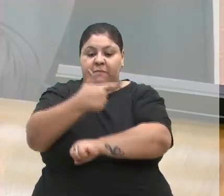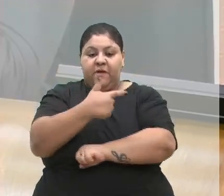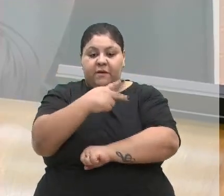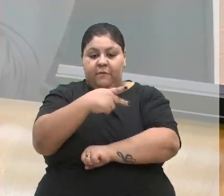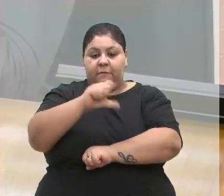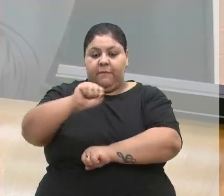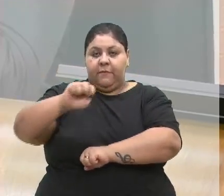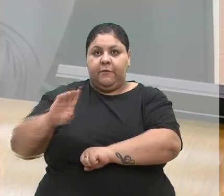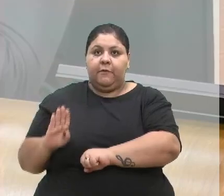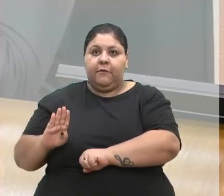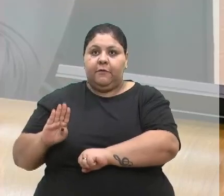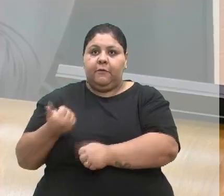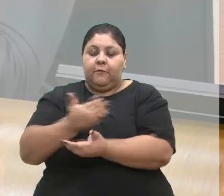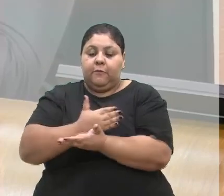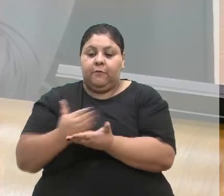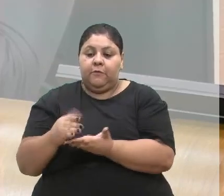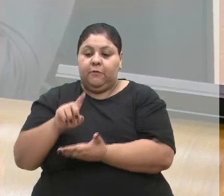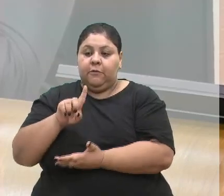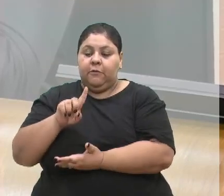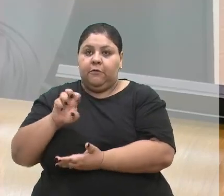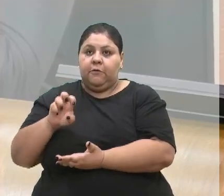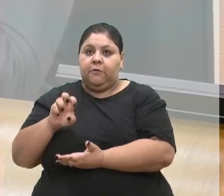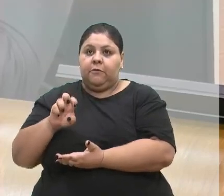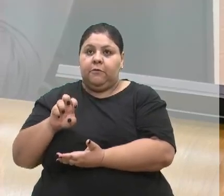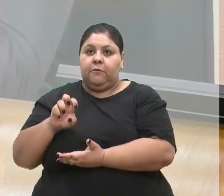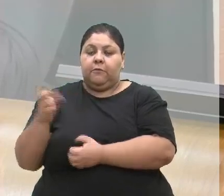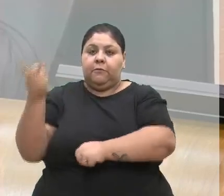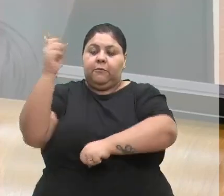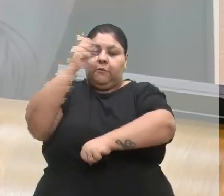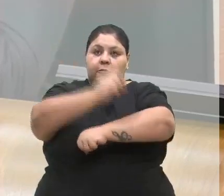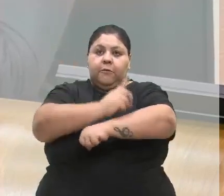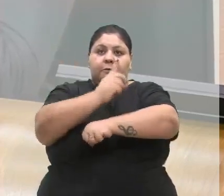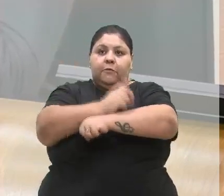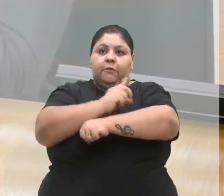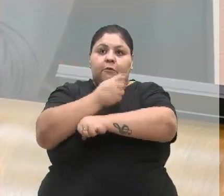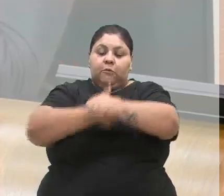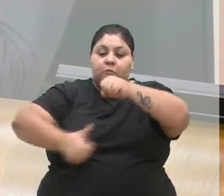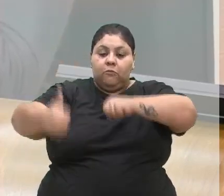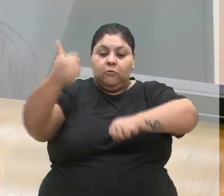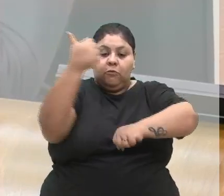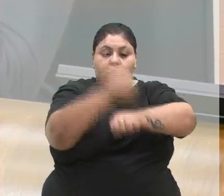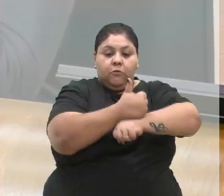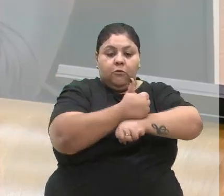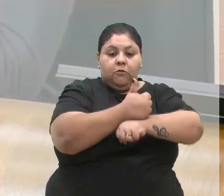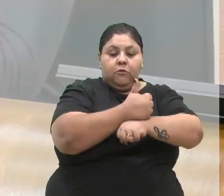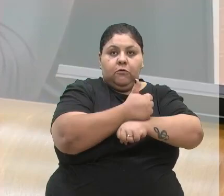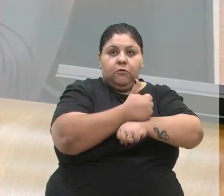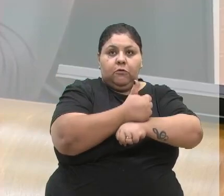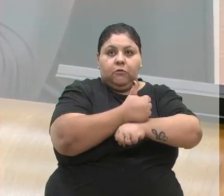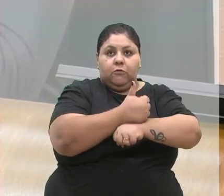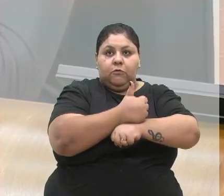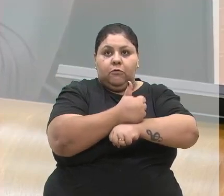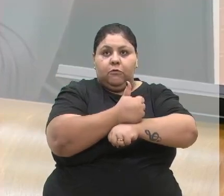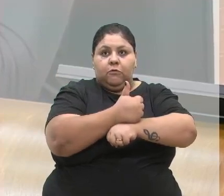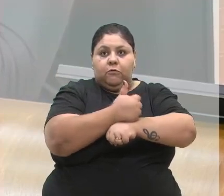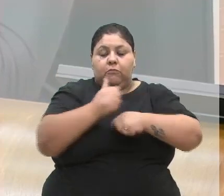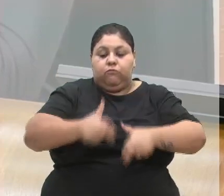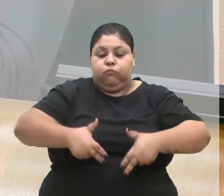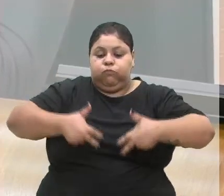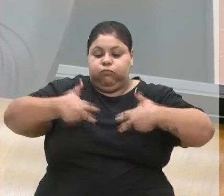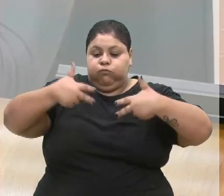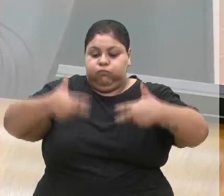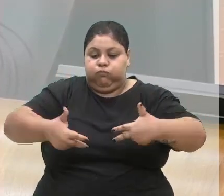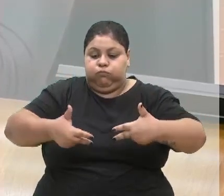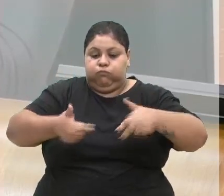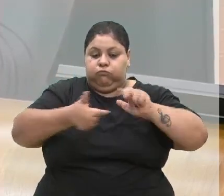a tomar posse no prazo de 15 dias no lugar do aludido titular. No ato da posse, o vereador deve apresentar a declaração de